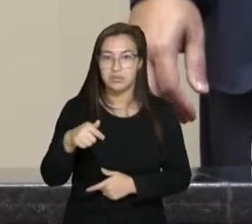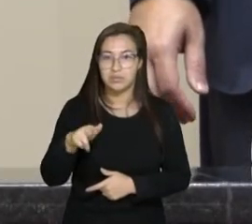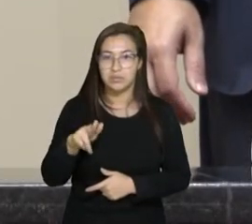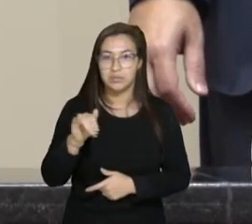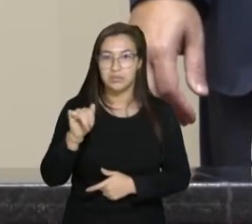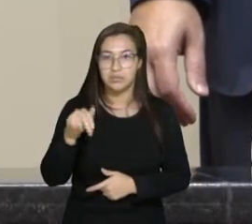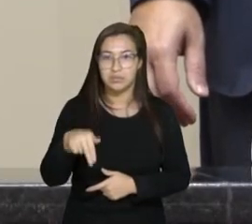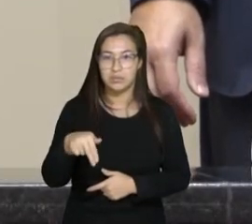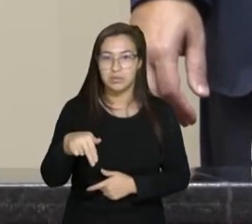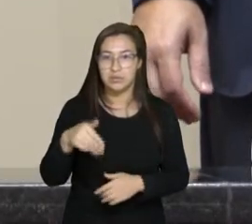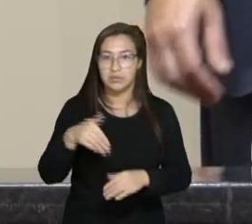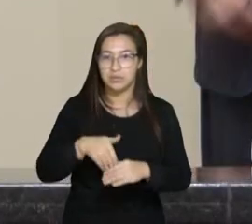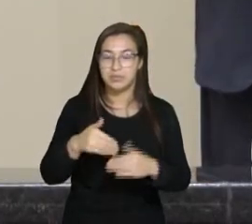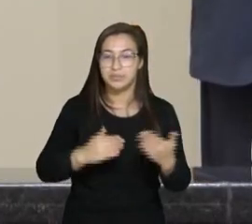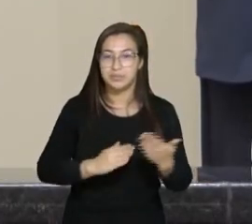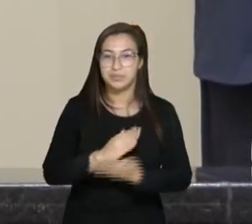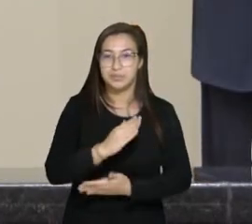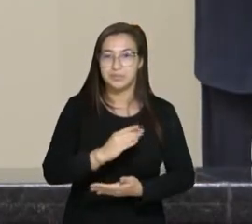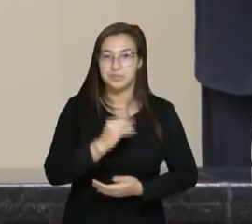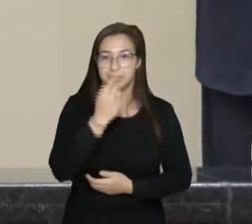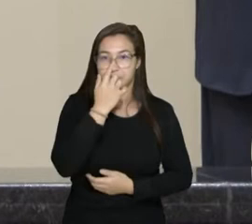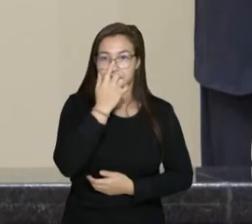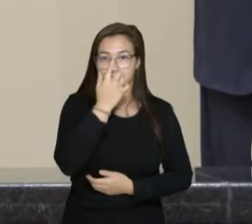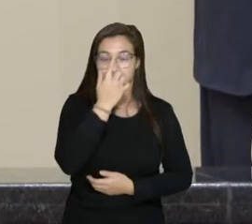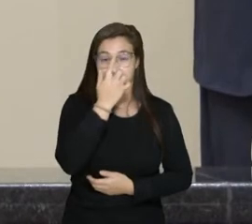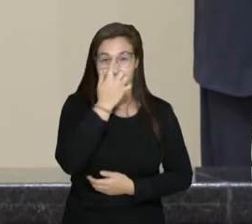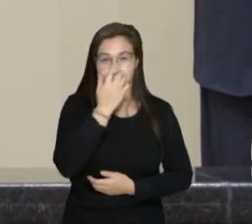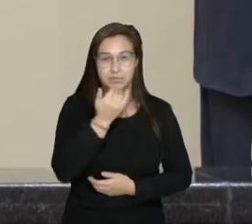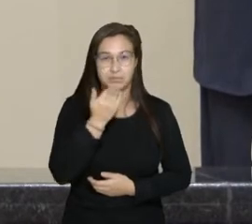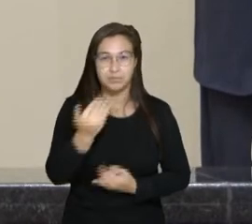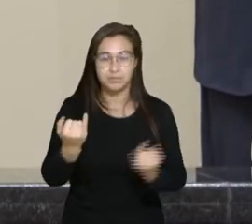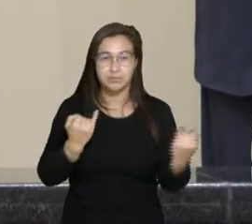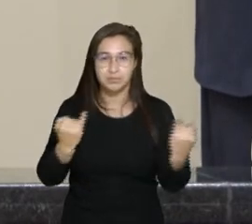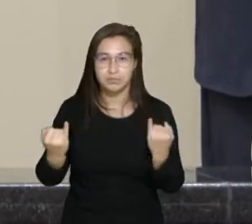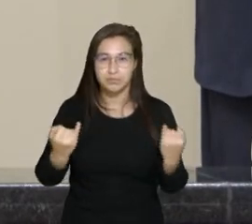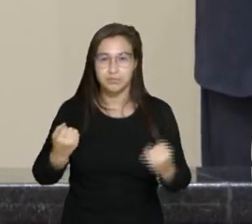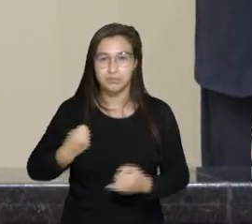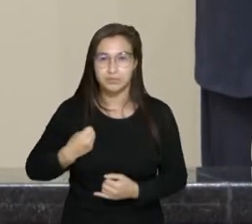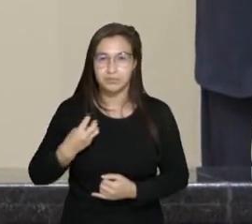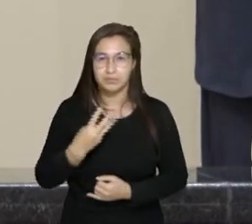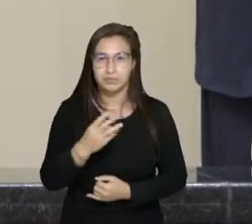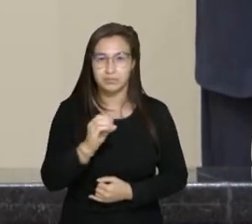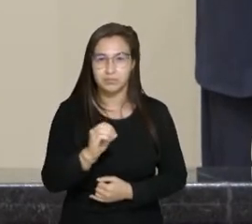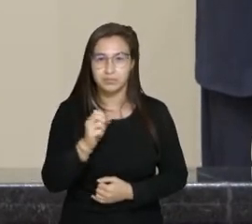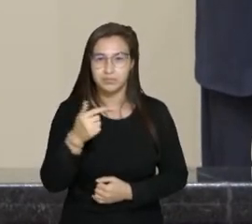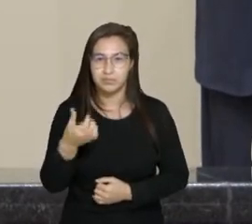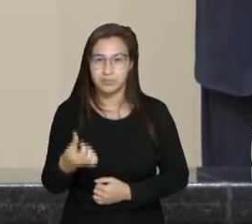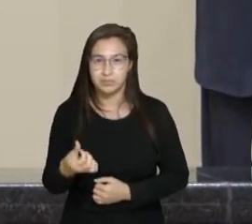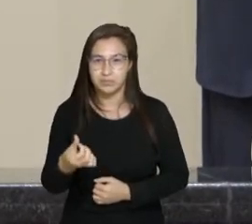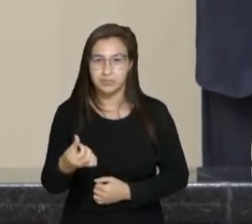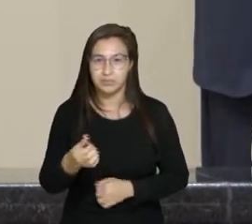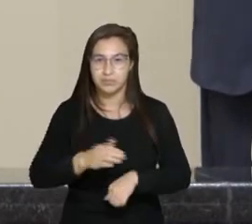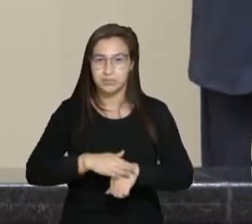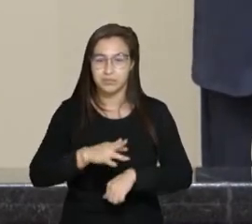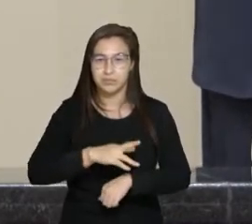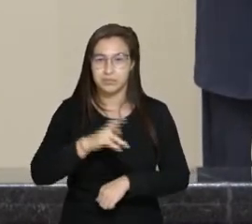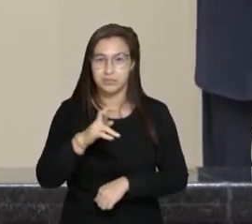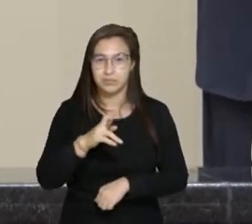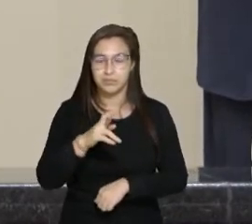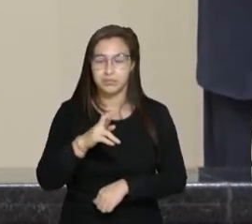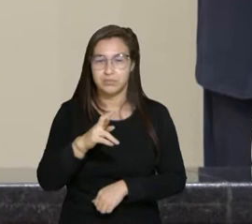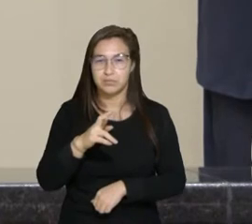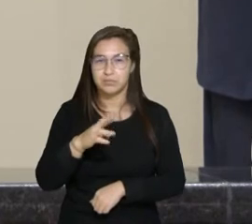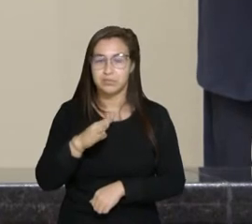em votação aprovado pedido informação 306 autor Deputado